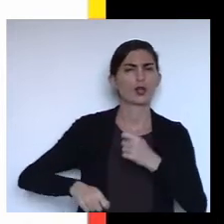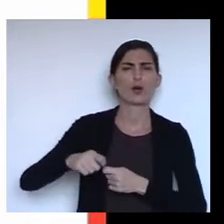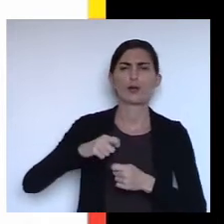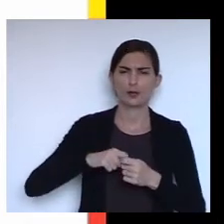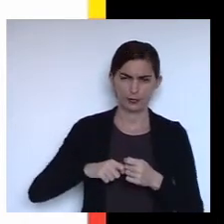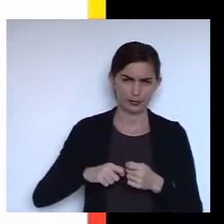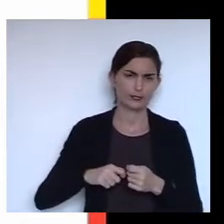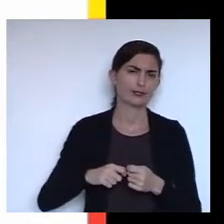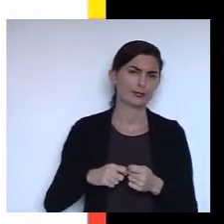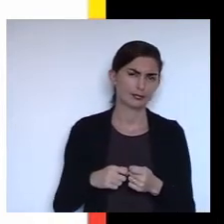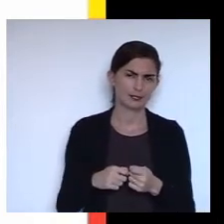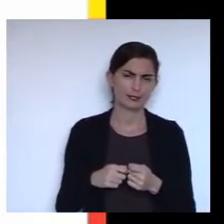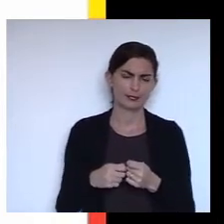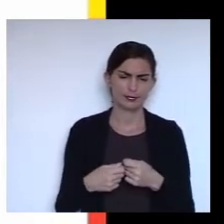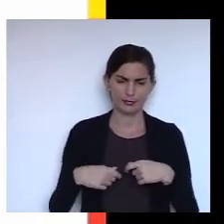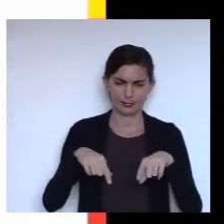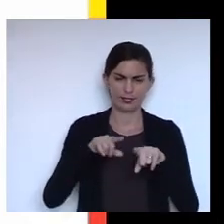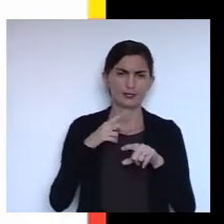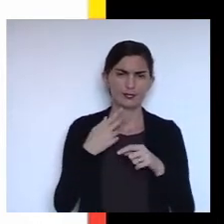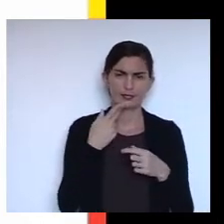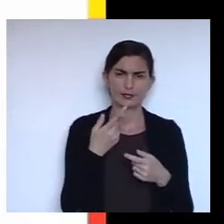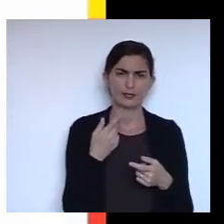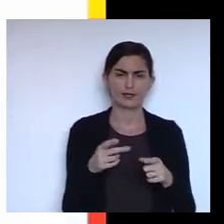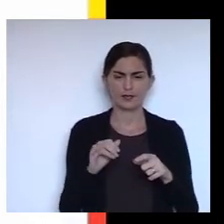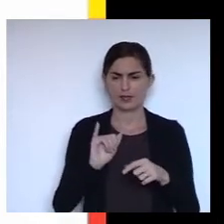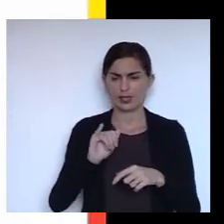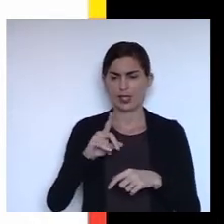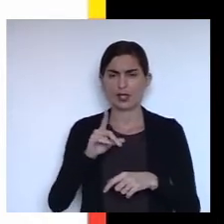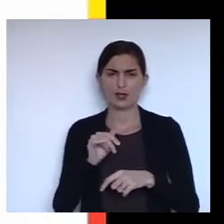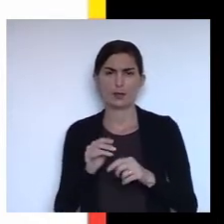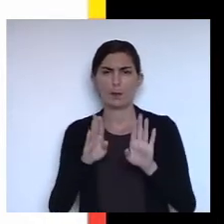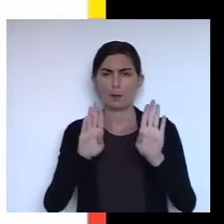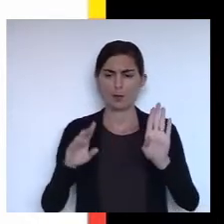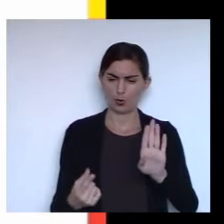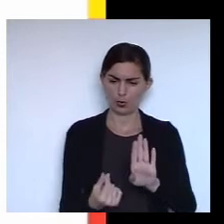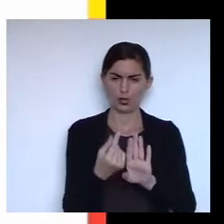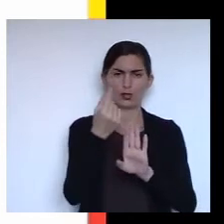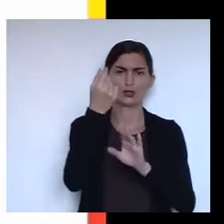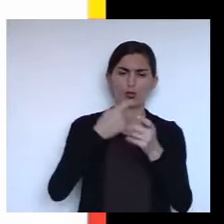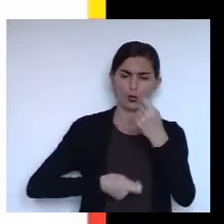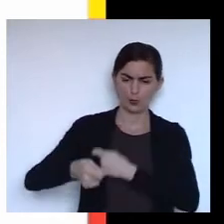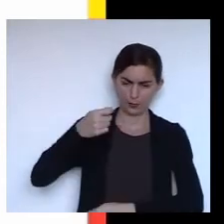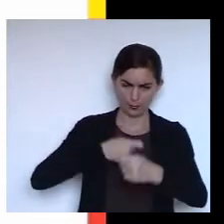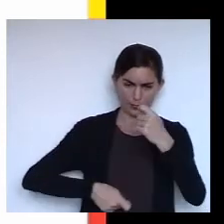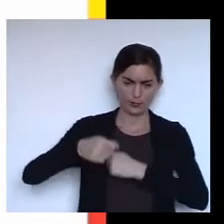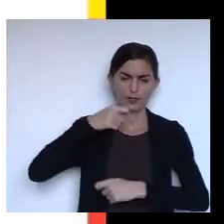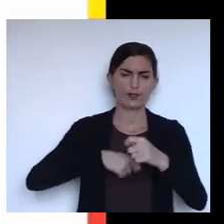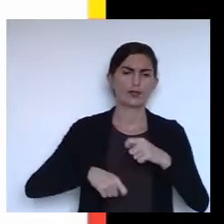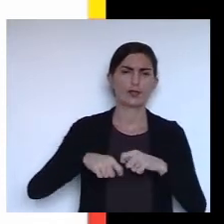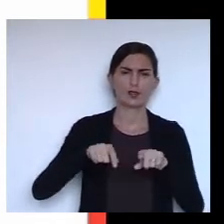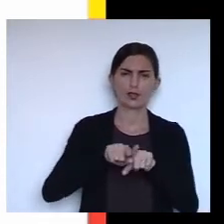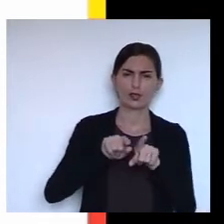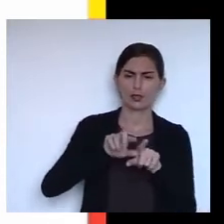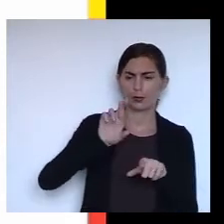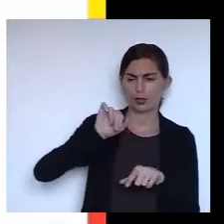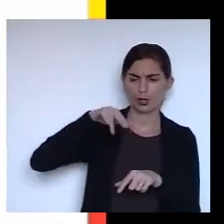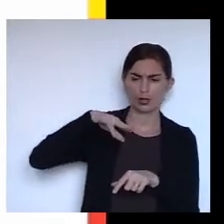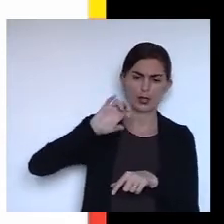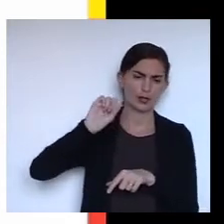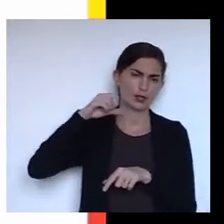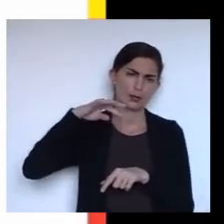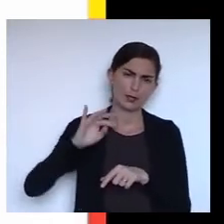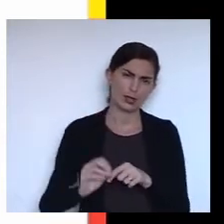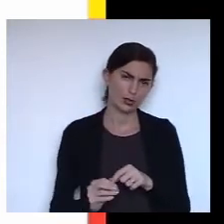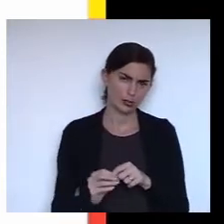burgos e das cidades, e o renascimento da burguesia e do comércio, e o renascimento urbano,